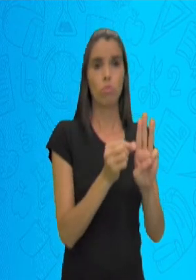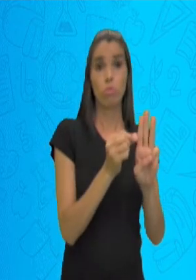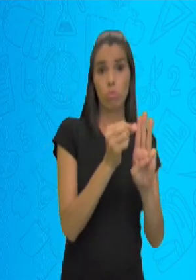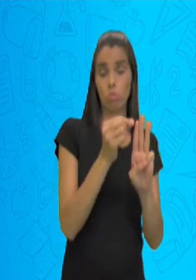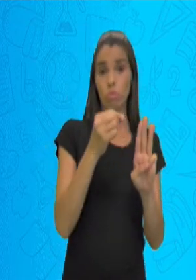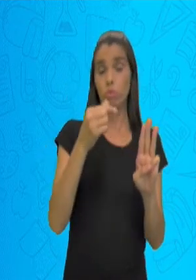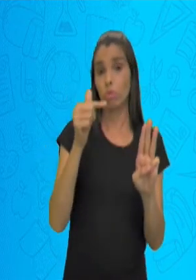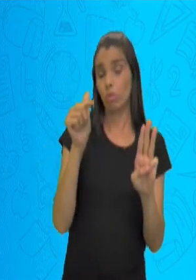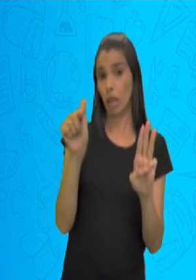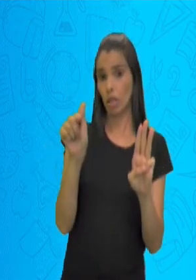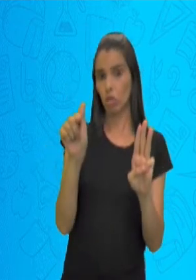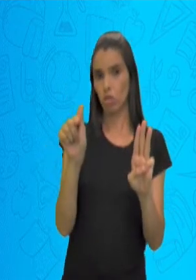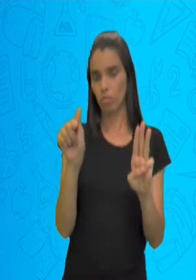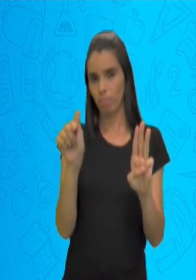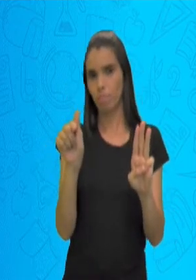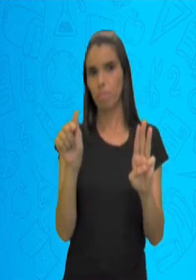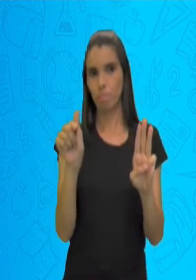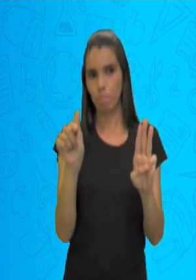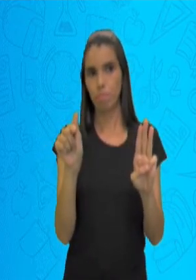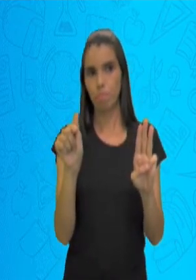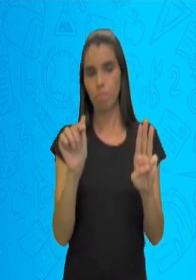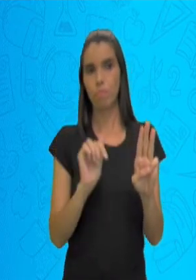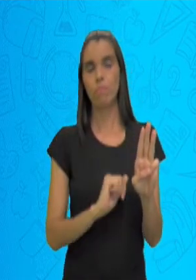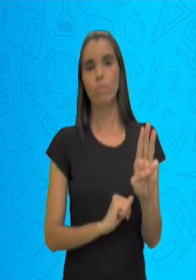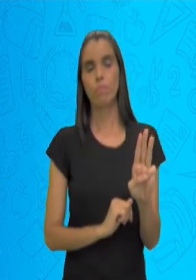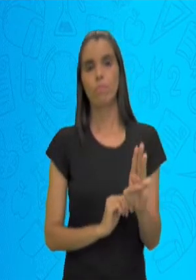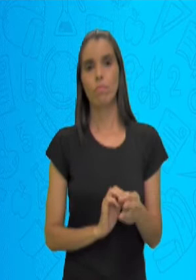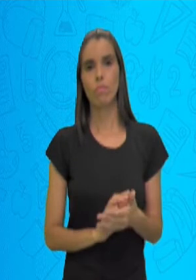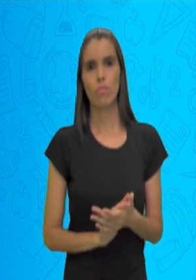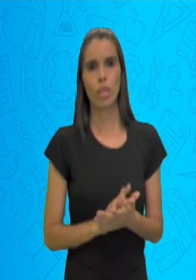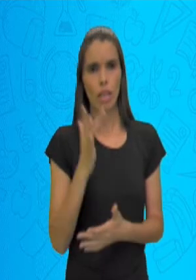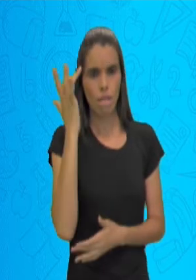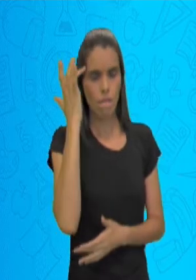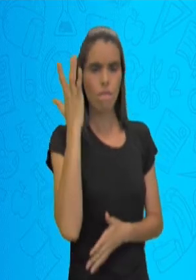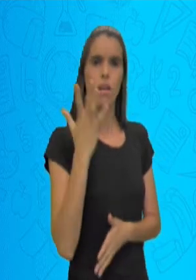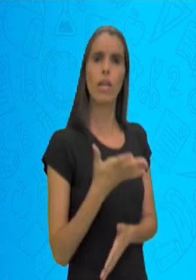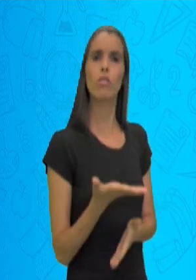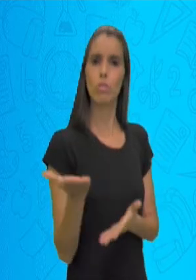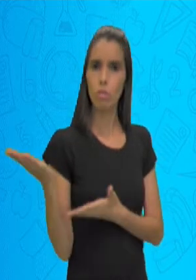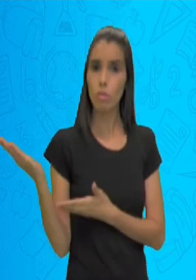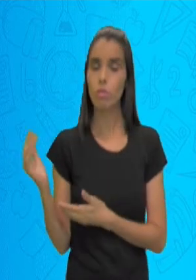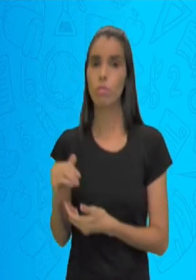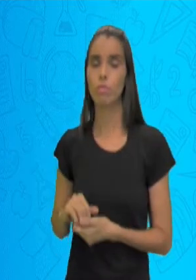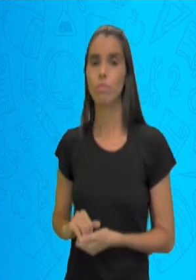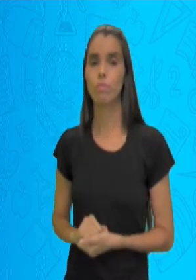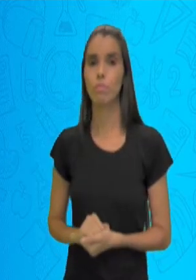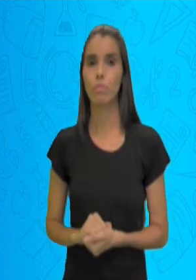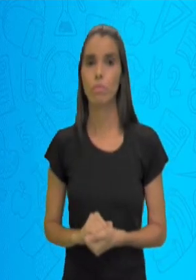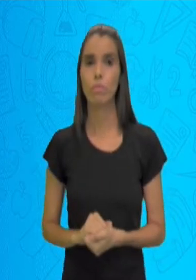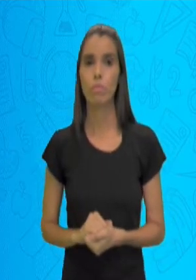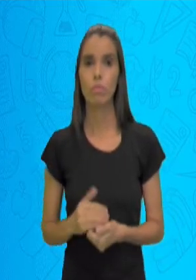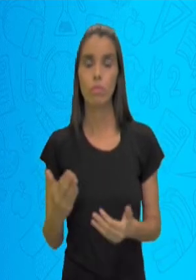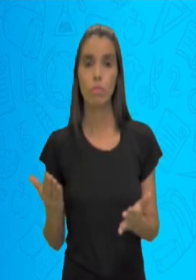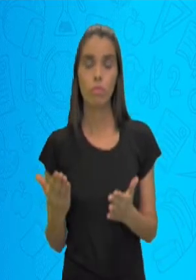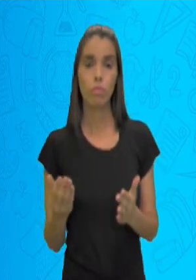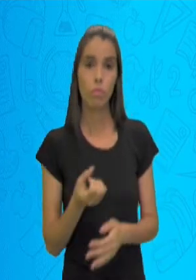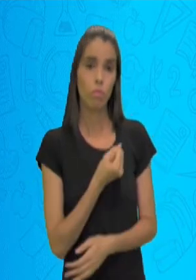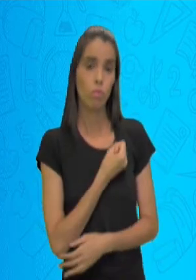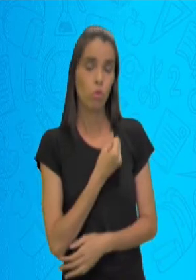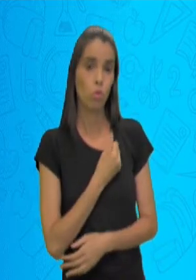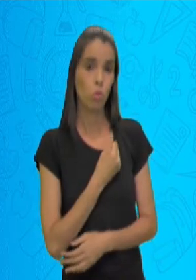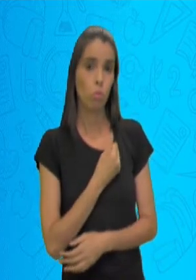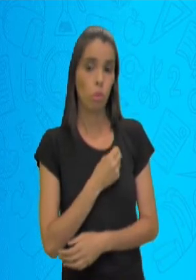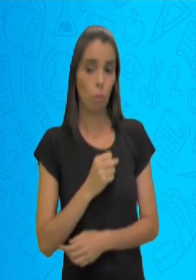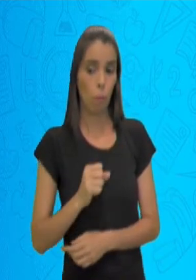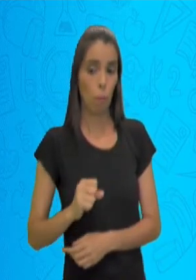exatamente, ó, 6 unidades, 4 dezenas, 7 centenas. Agora vem um número